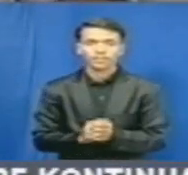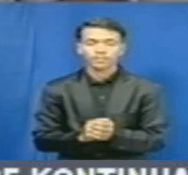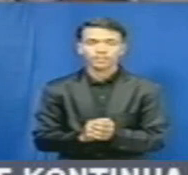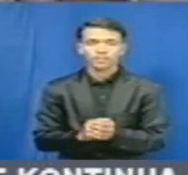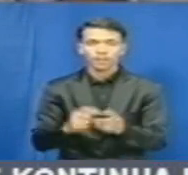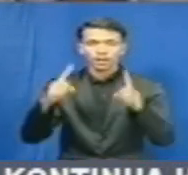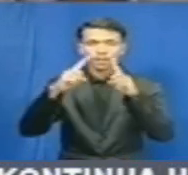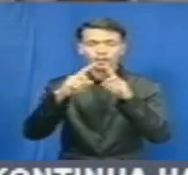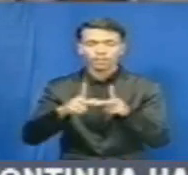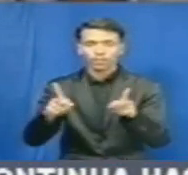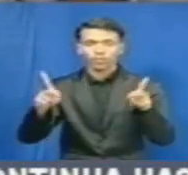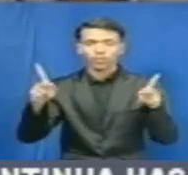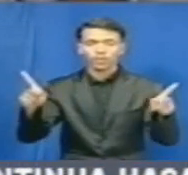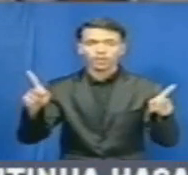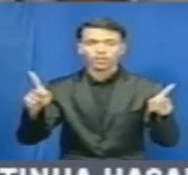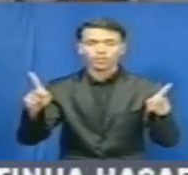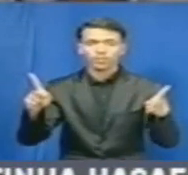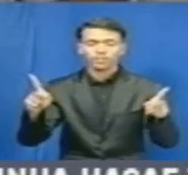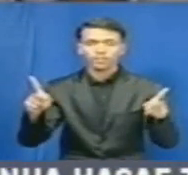cliente ba público kata